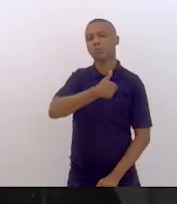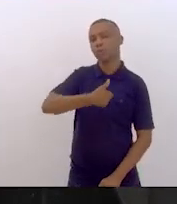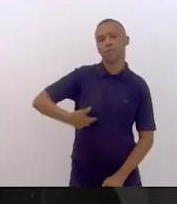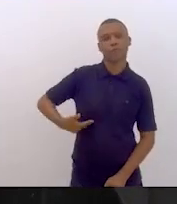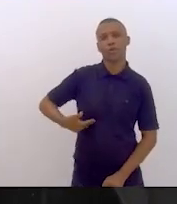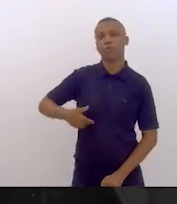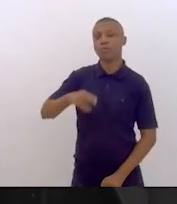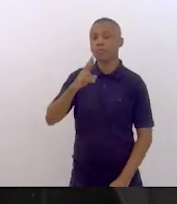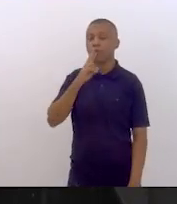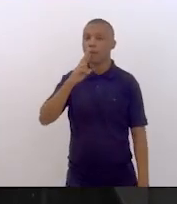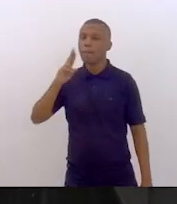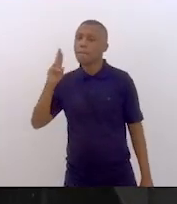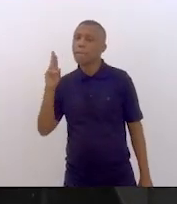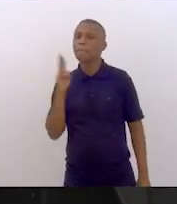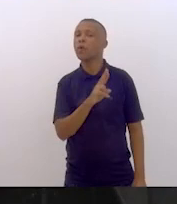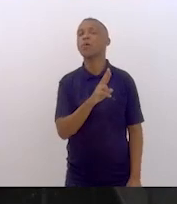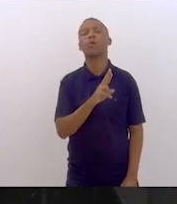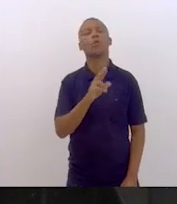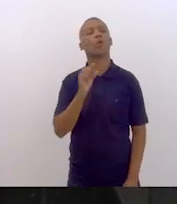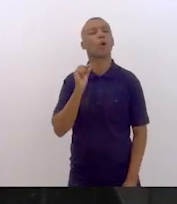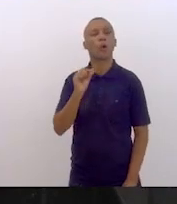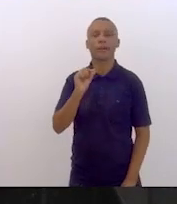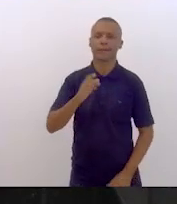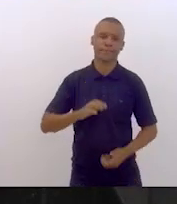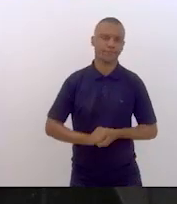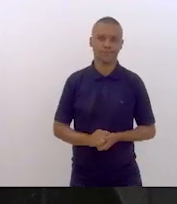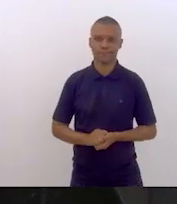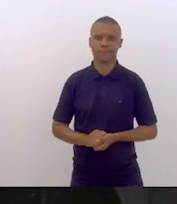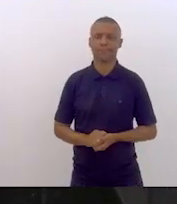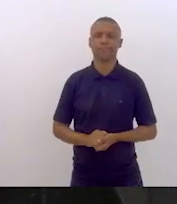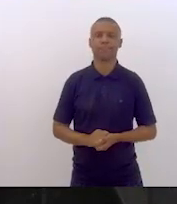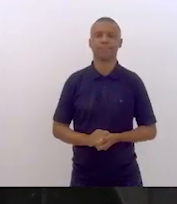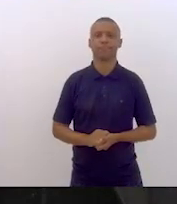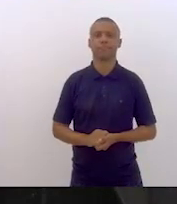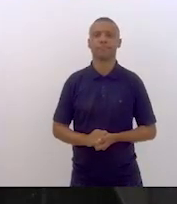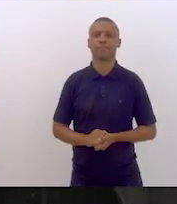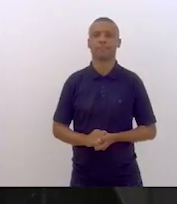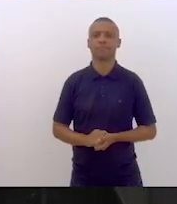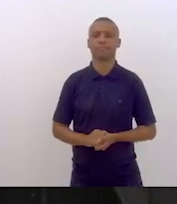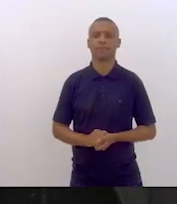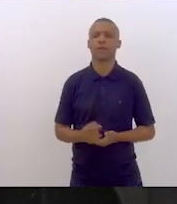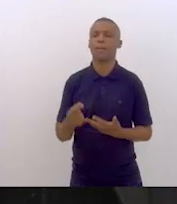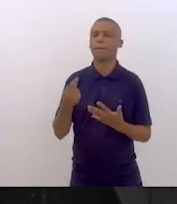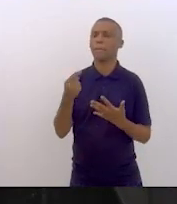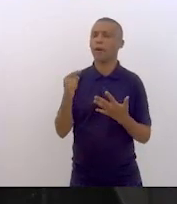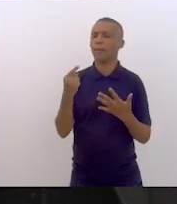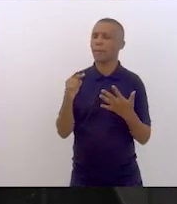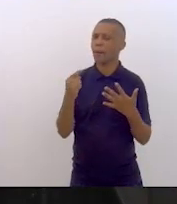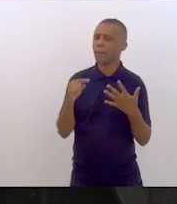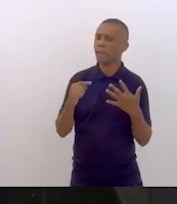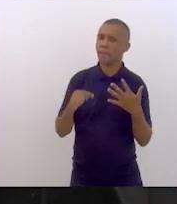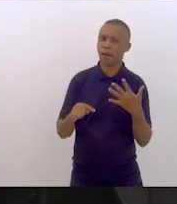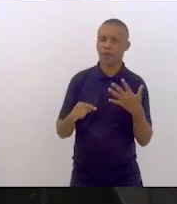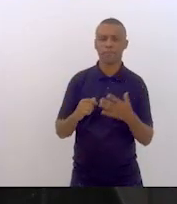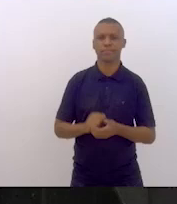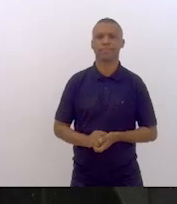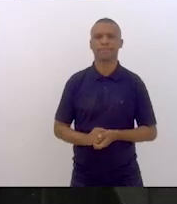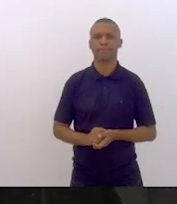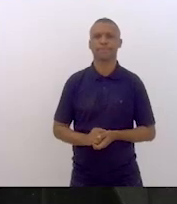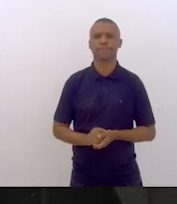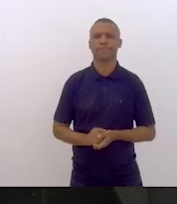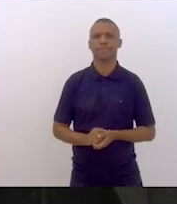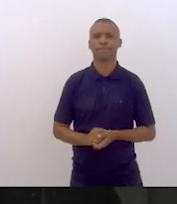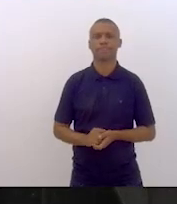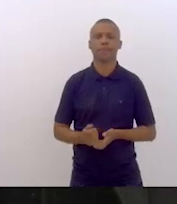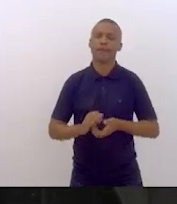nos respondeu o Ofício nos seguintes termos cumprimentando